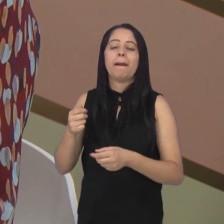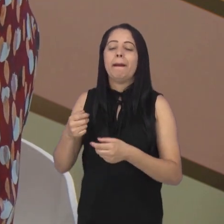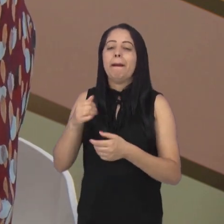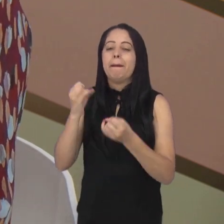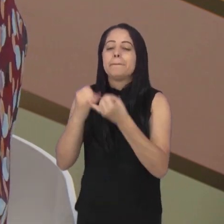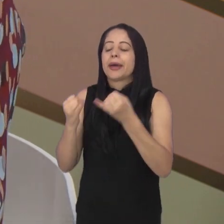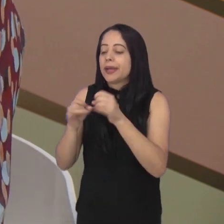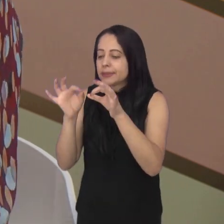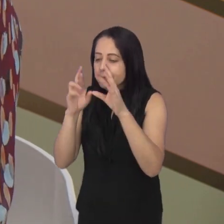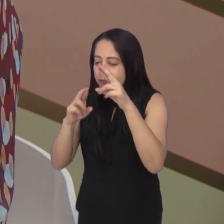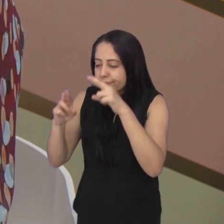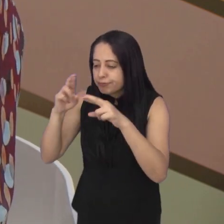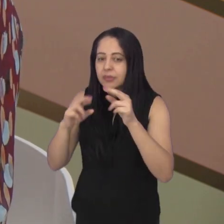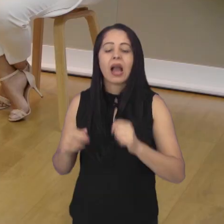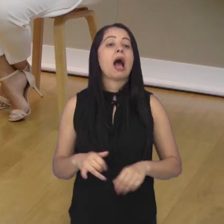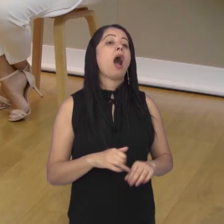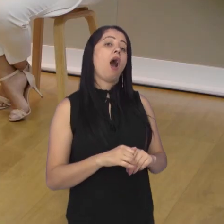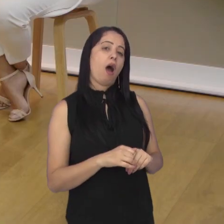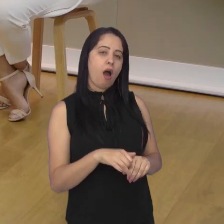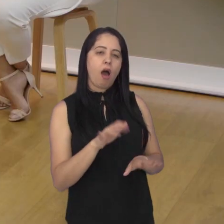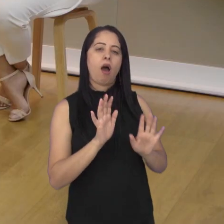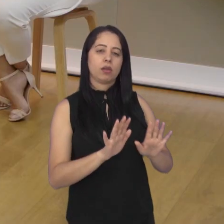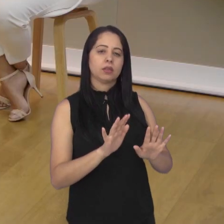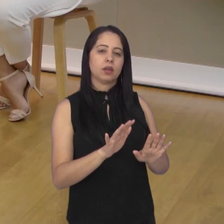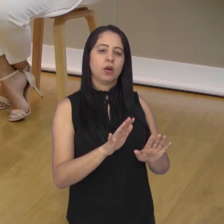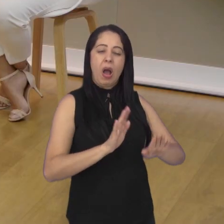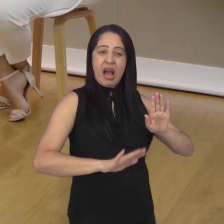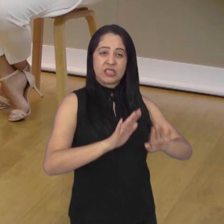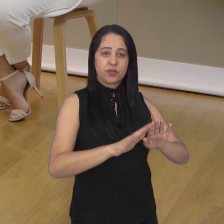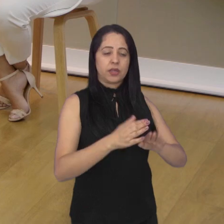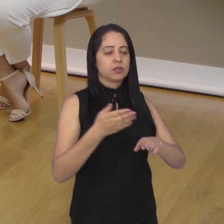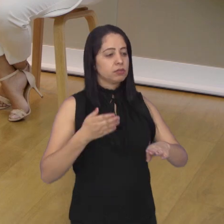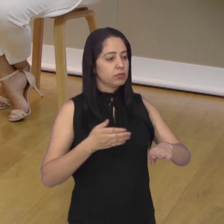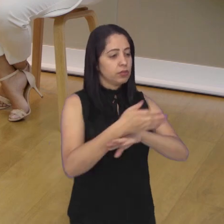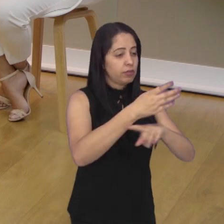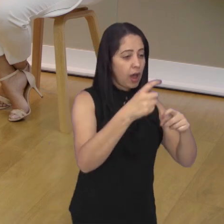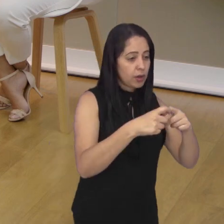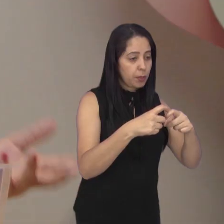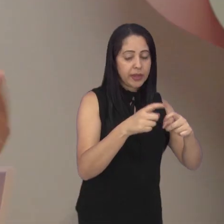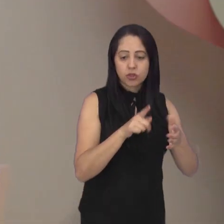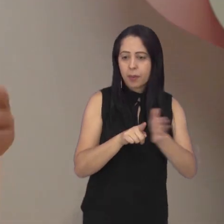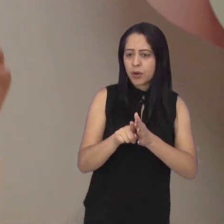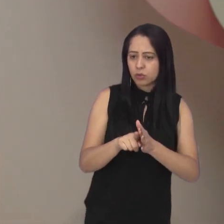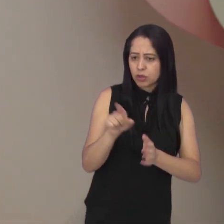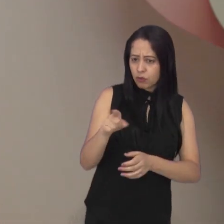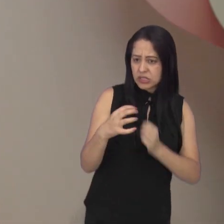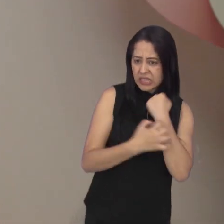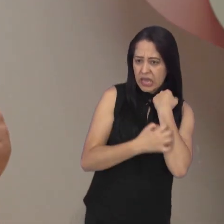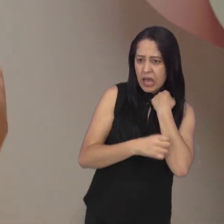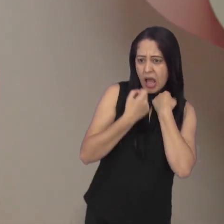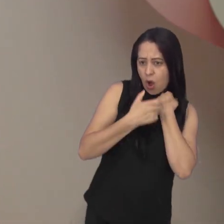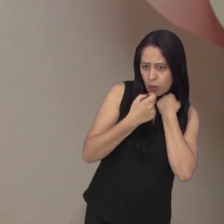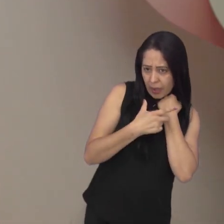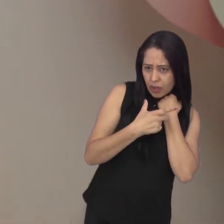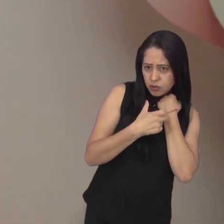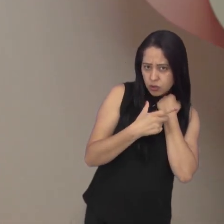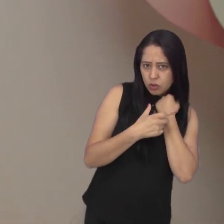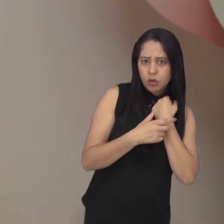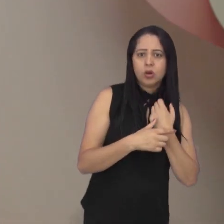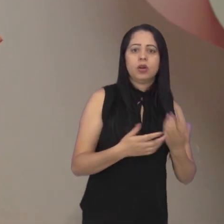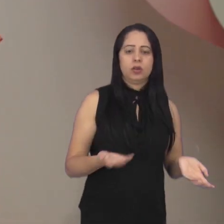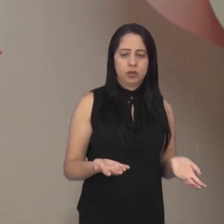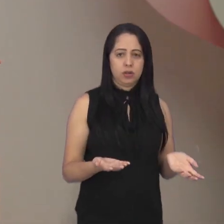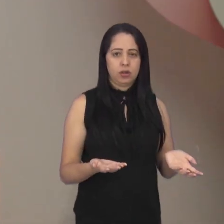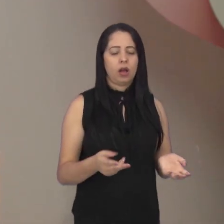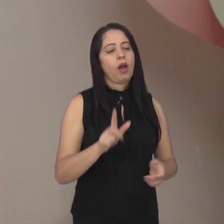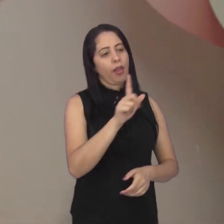ainda pra verdade, medicamento. as pessoas que chegam no hospital e eles perguntam, você tem alergia a algum tipo de medicamento? Provavelmente em algum momento, no hospital mesmo, ele sofreu